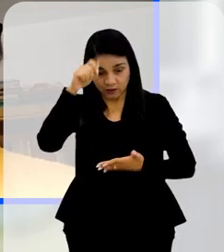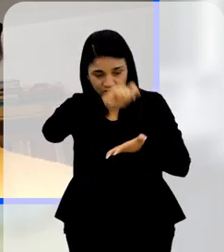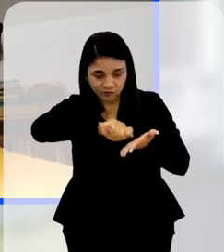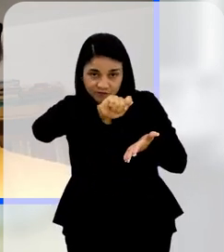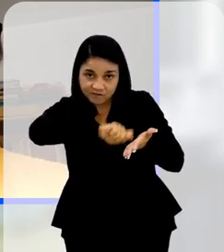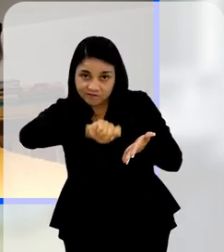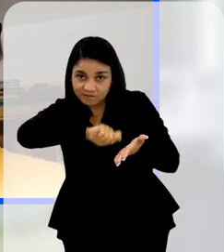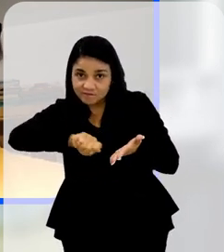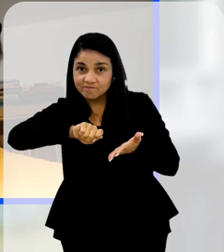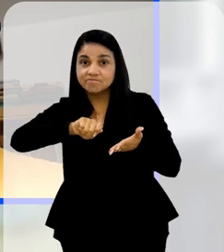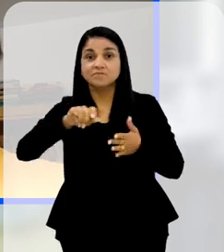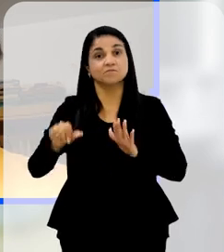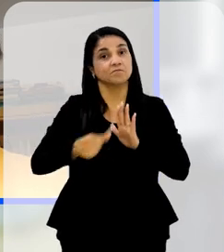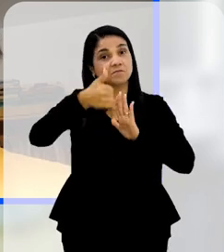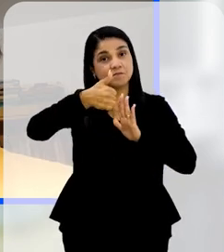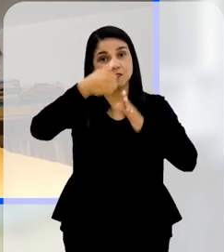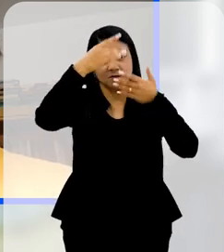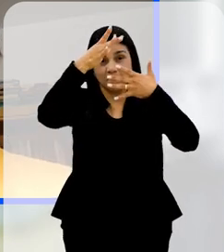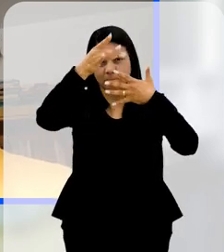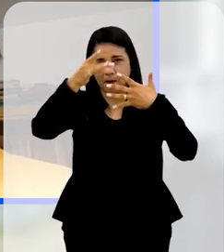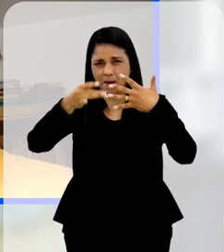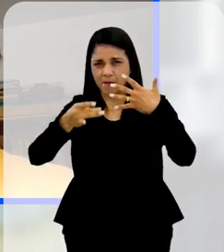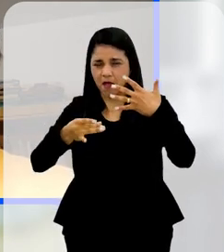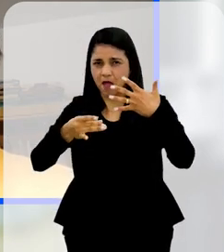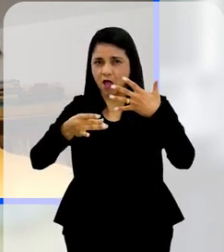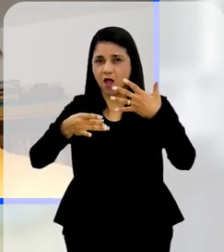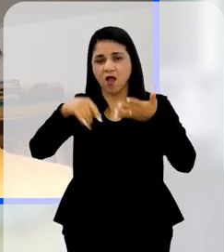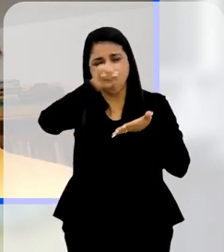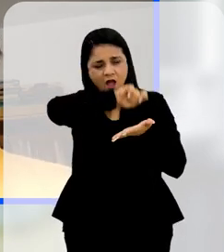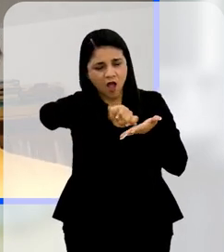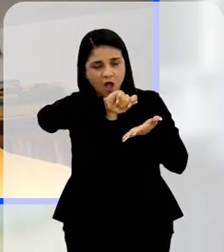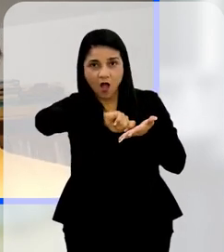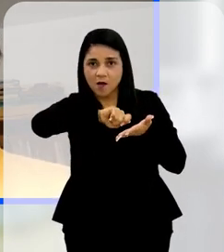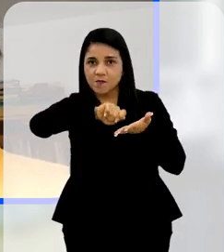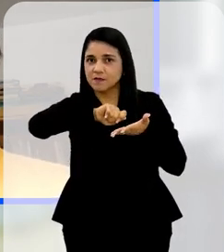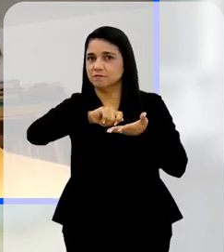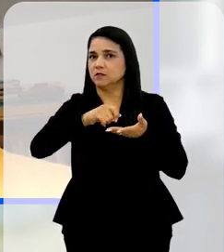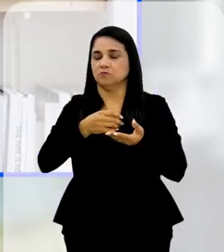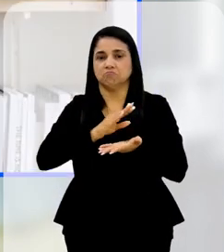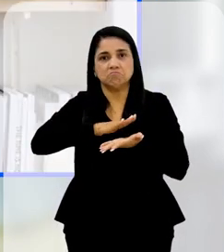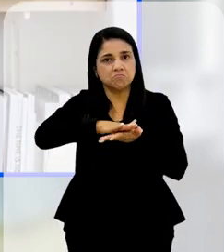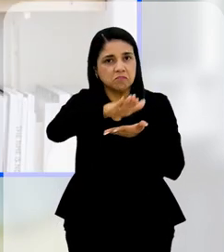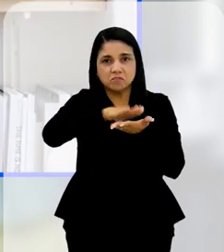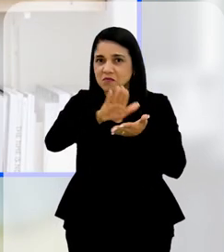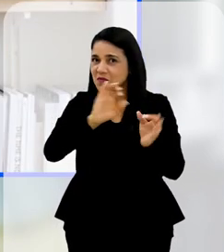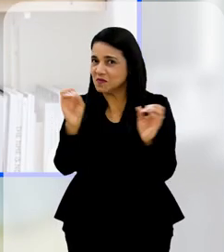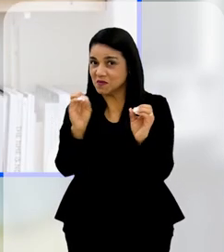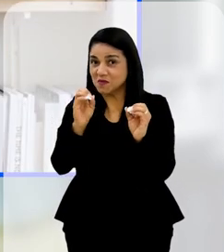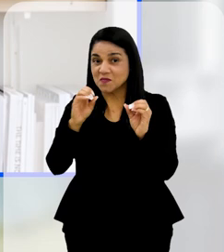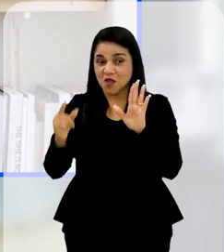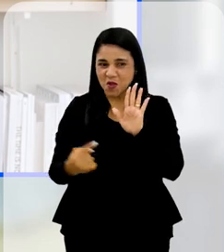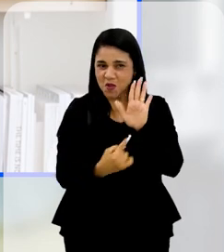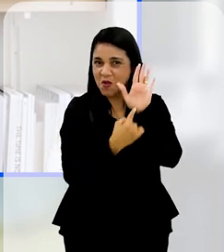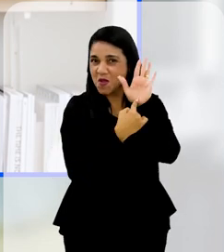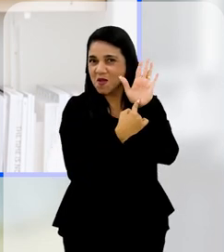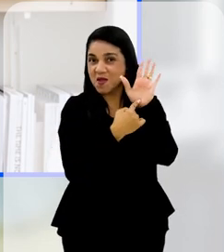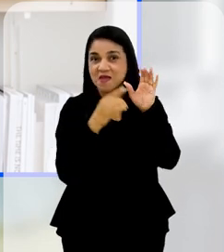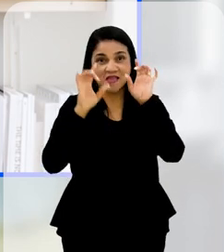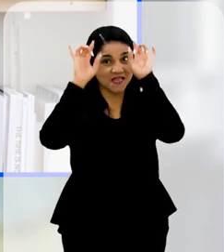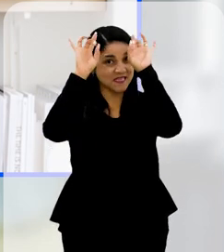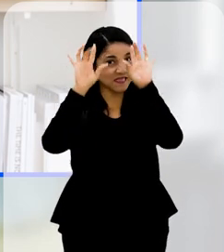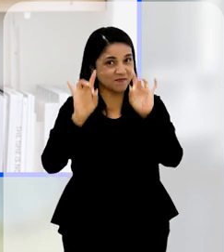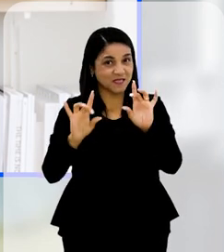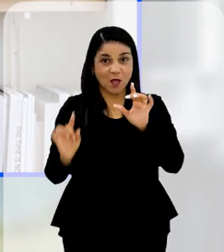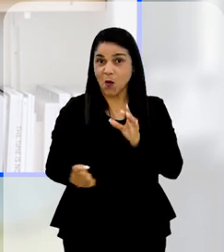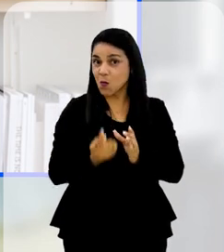nos contar em primeiríssima mão os detalhes da obra que ainda não foi lançada, mas eu estou aqui com uma edição